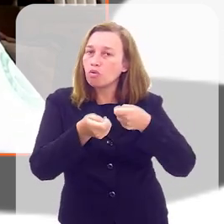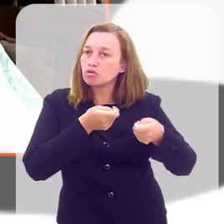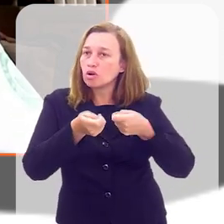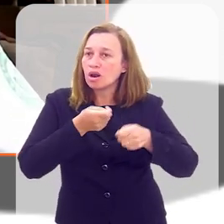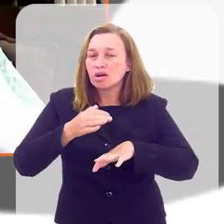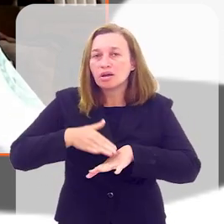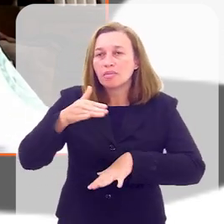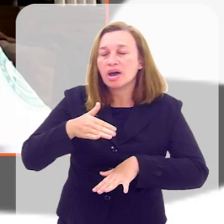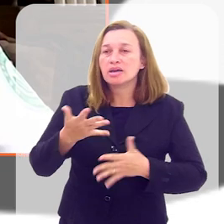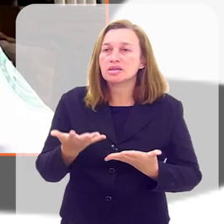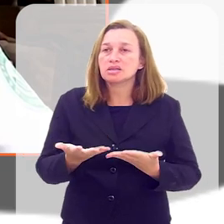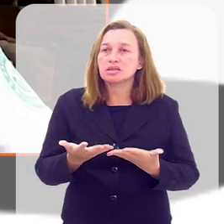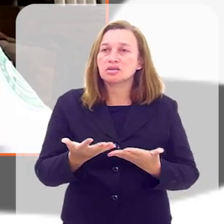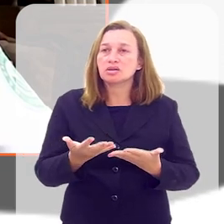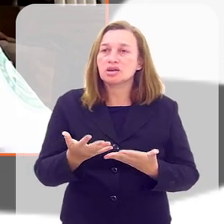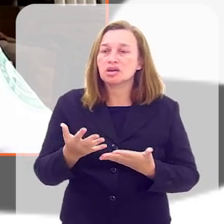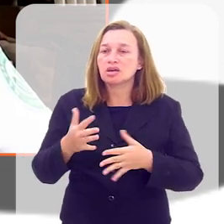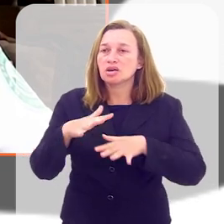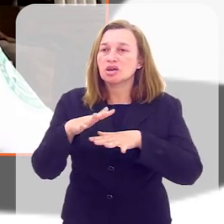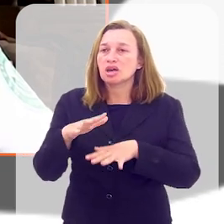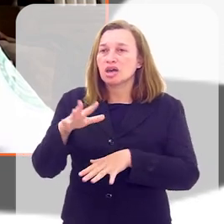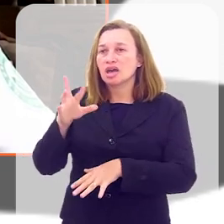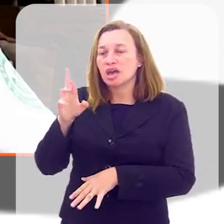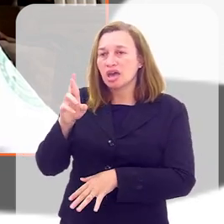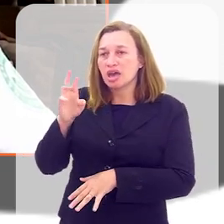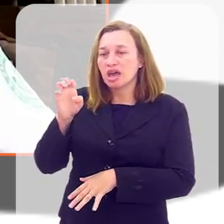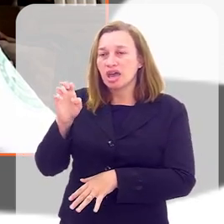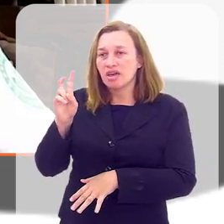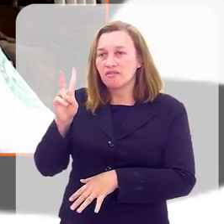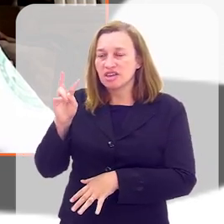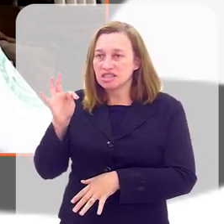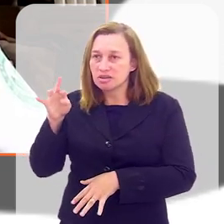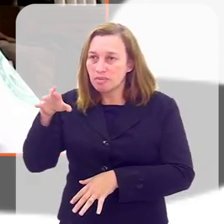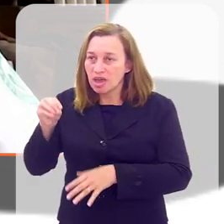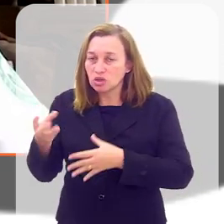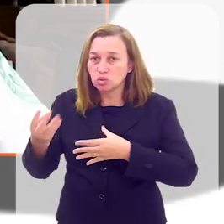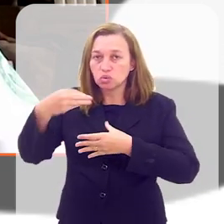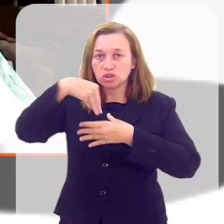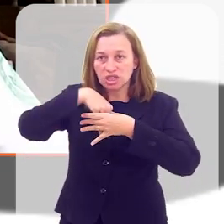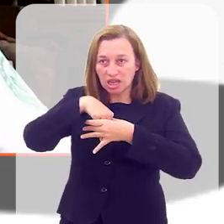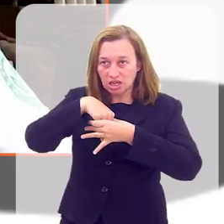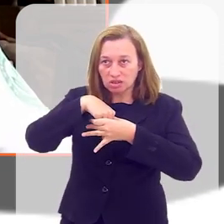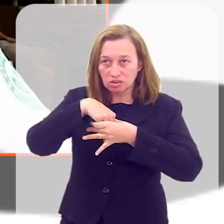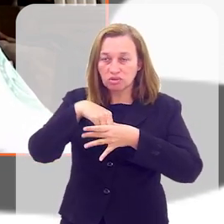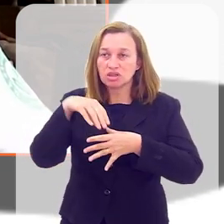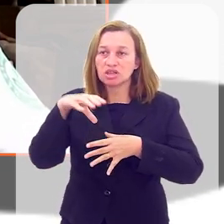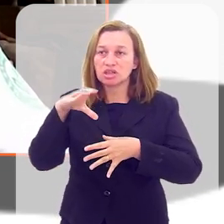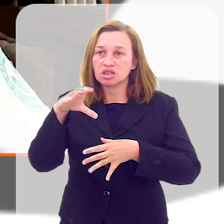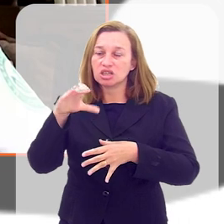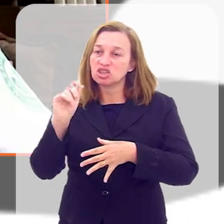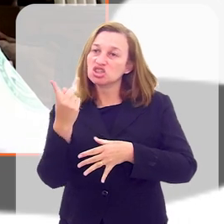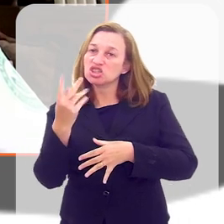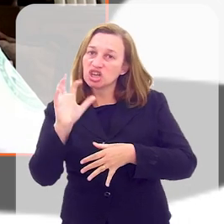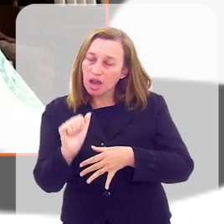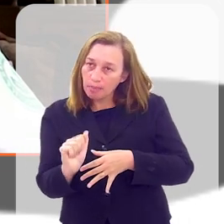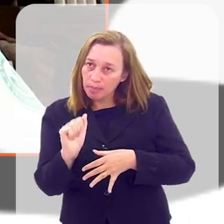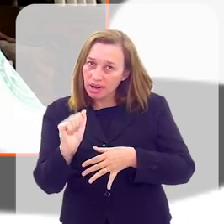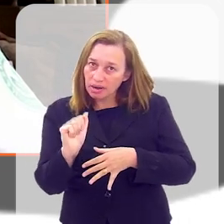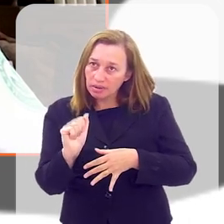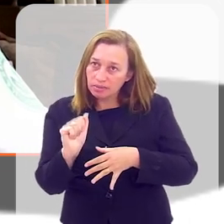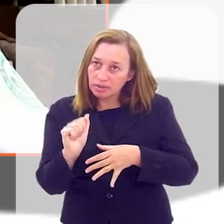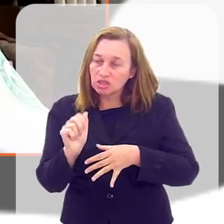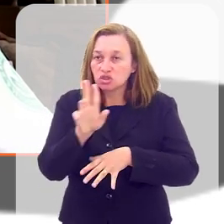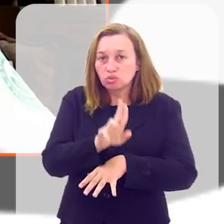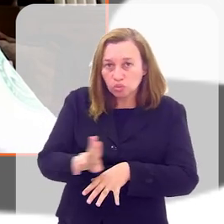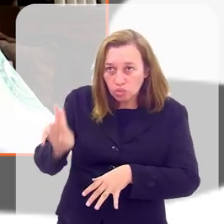muito mais controlada inclusive os revestimentos por exemplo revestimento externo que a gente tem utilizado a cimentícia